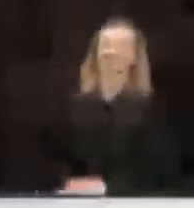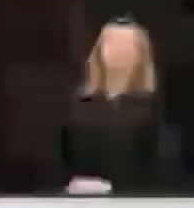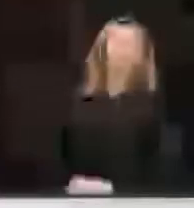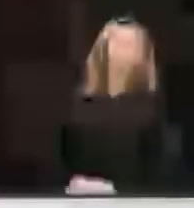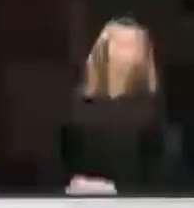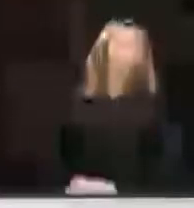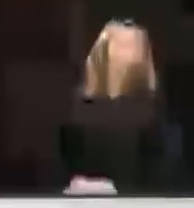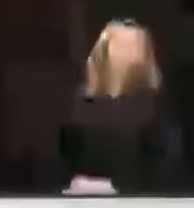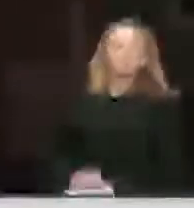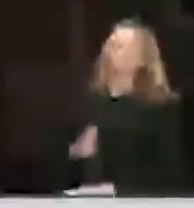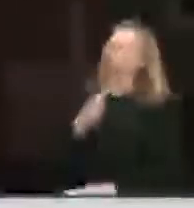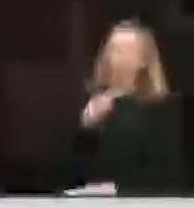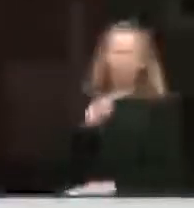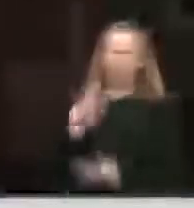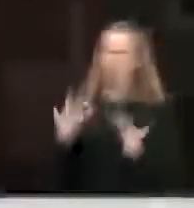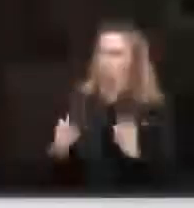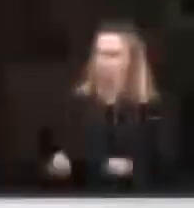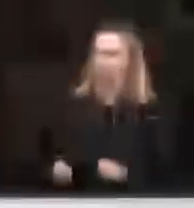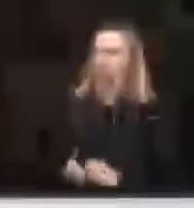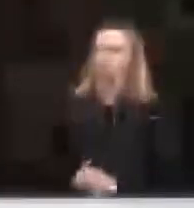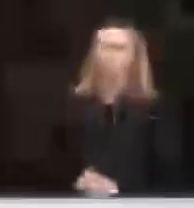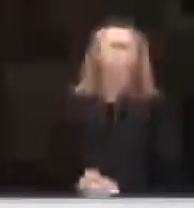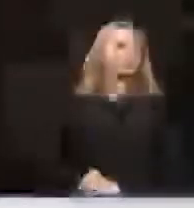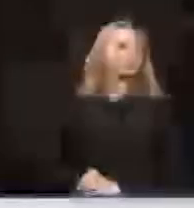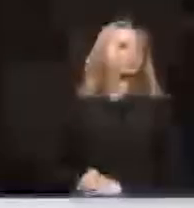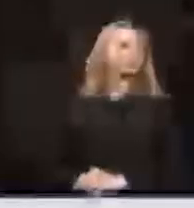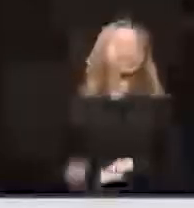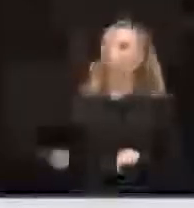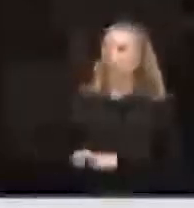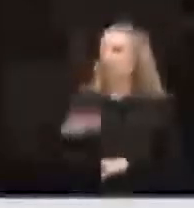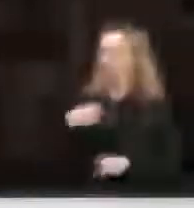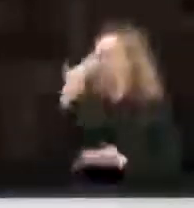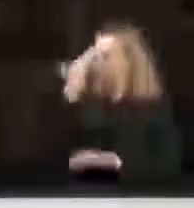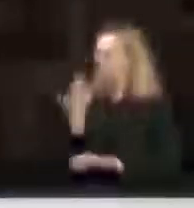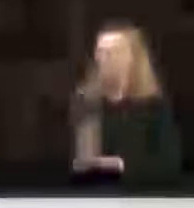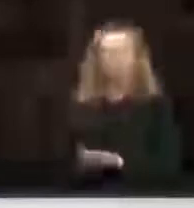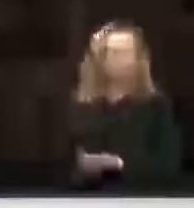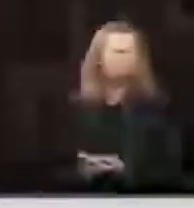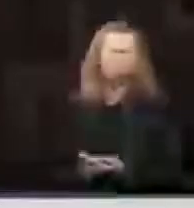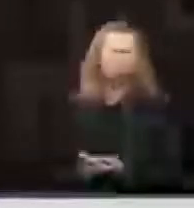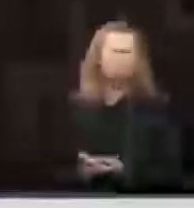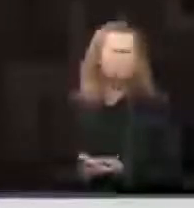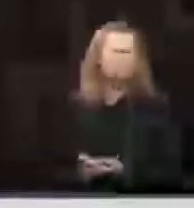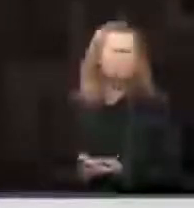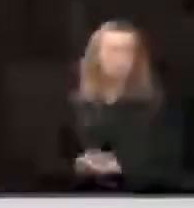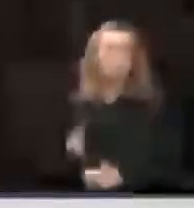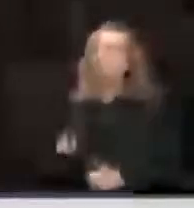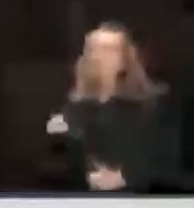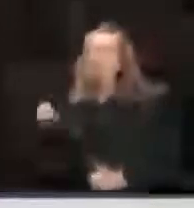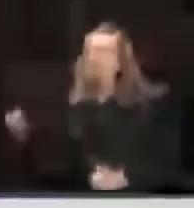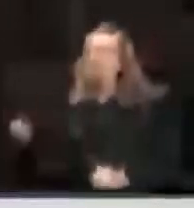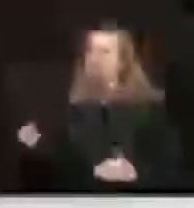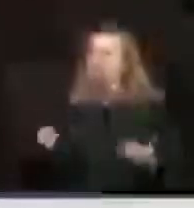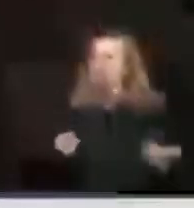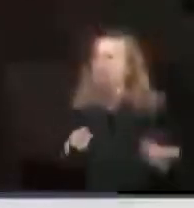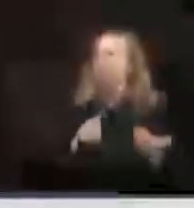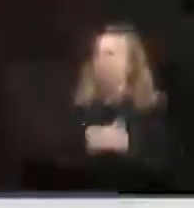Não podemos aceitar, e também não acredito, que aqueles que defendem